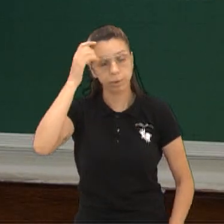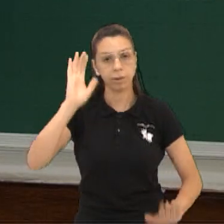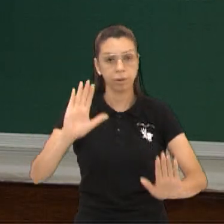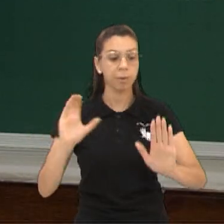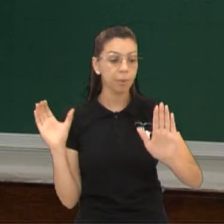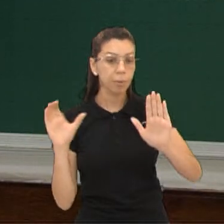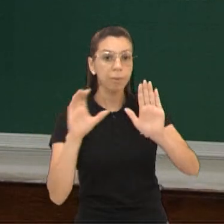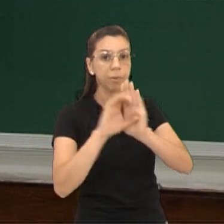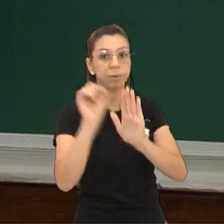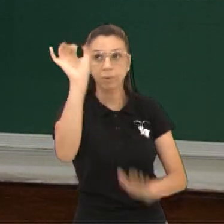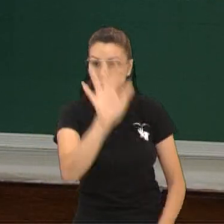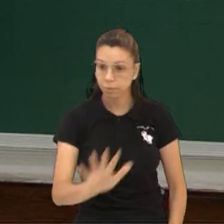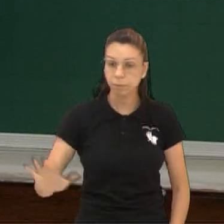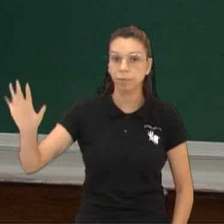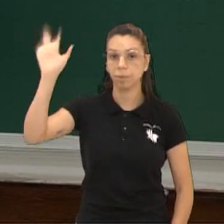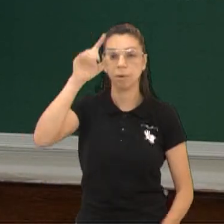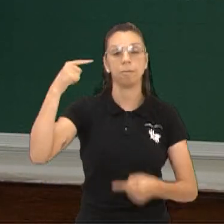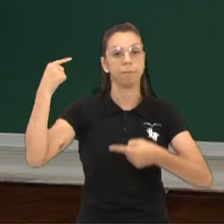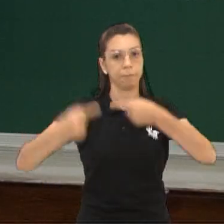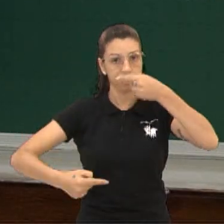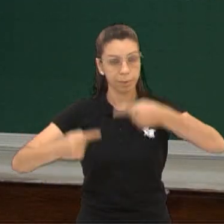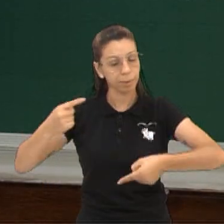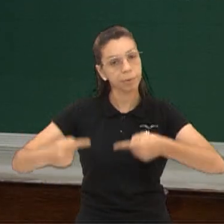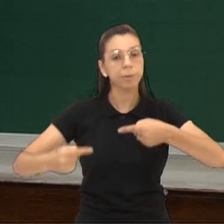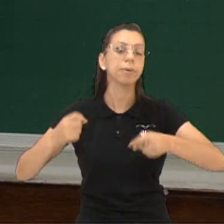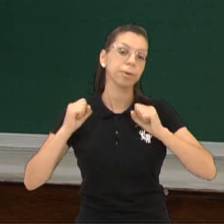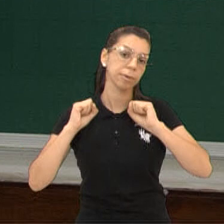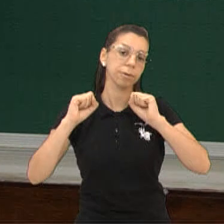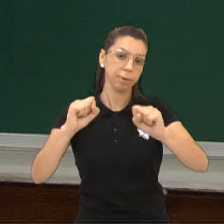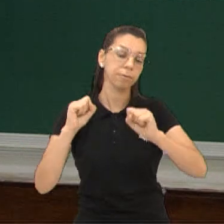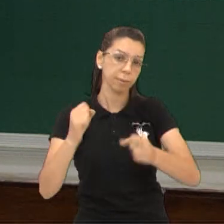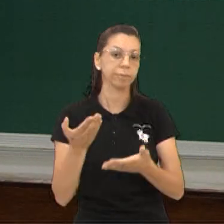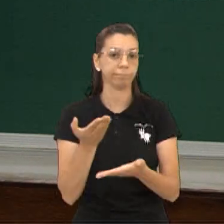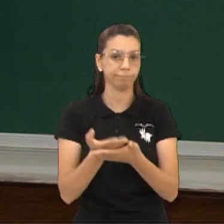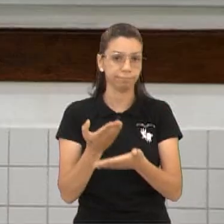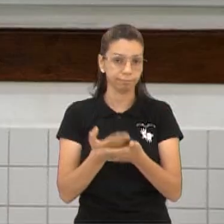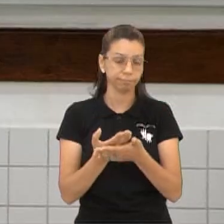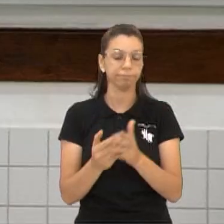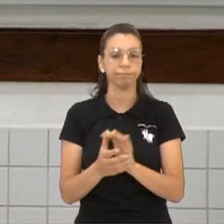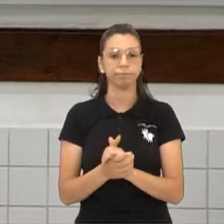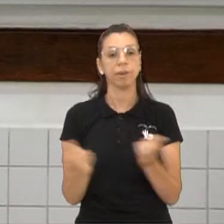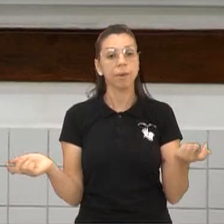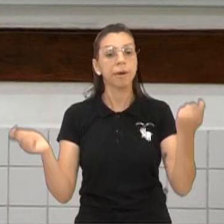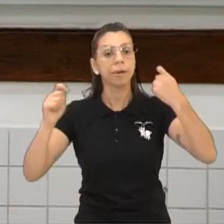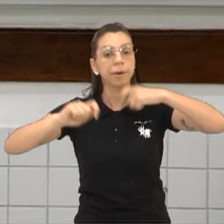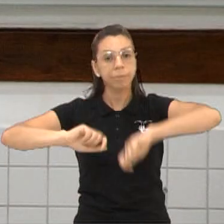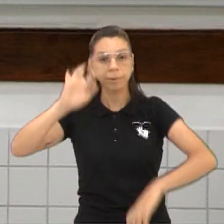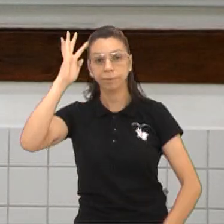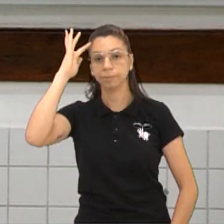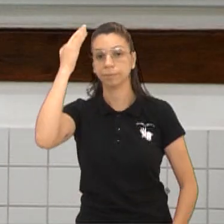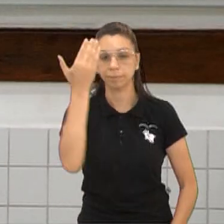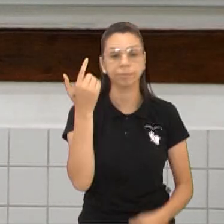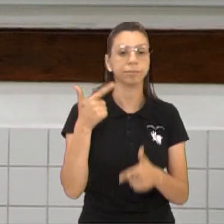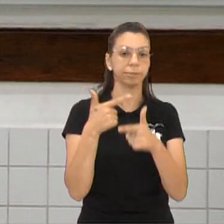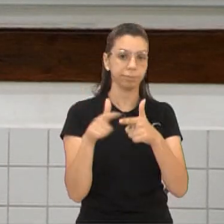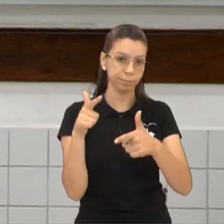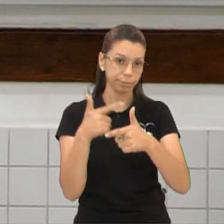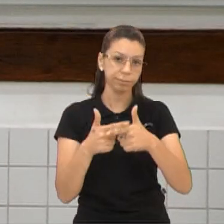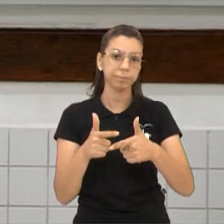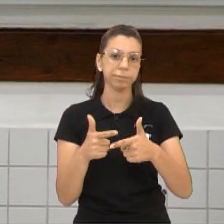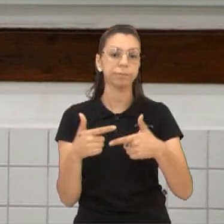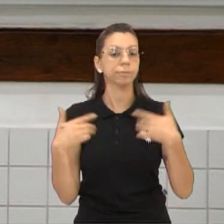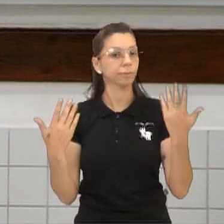conceito geral de política que a gente pode trabalhar nessa aula. A capacidade de resolvermos problemas.